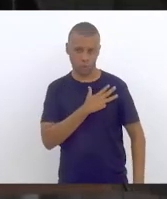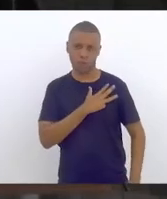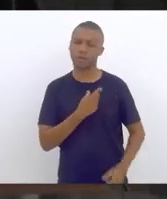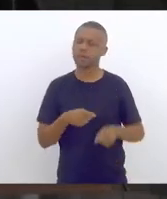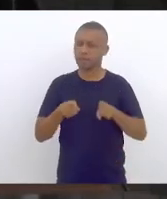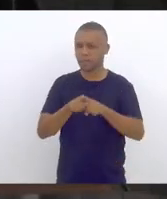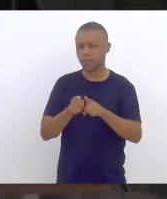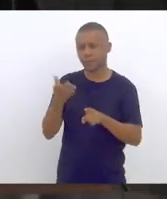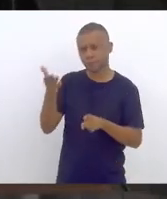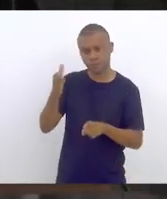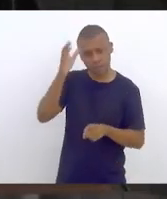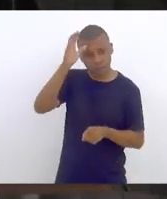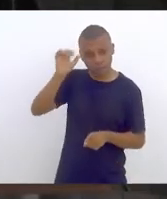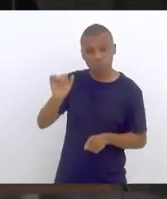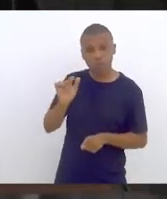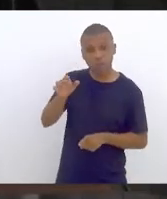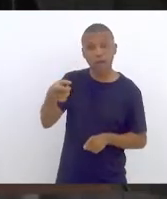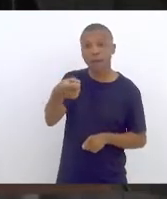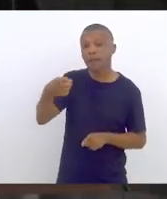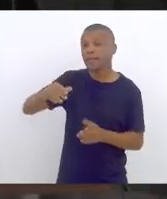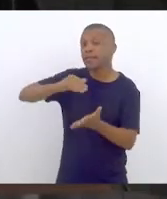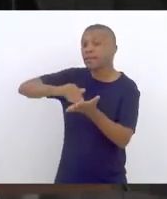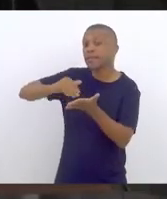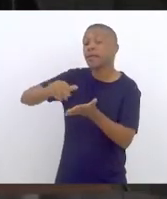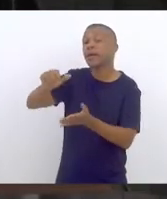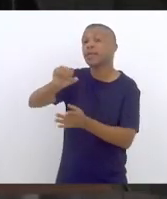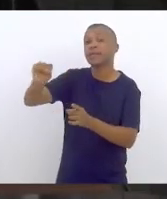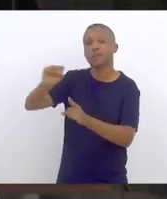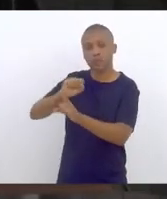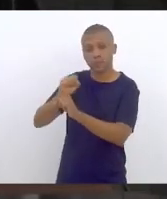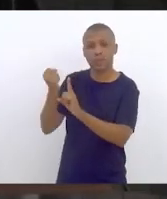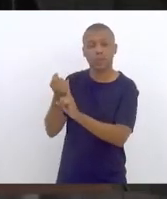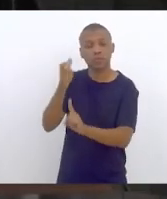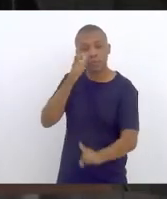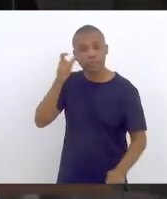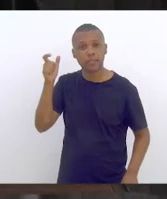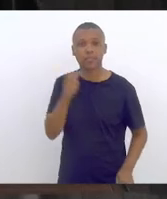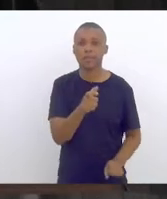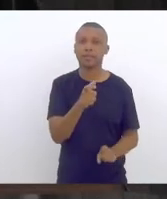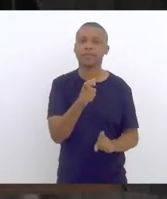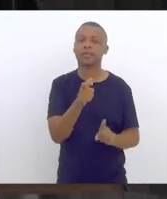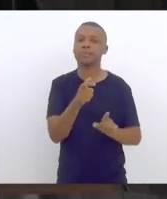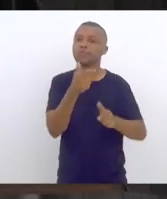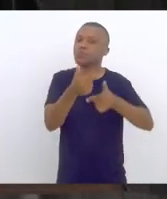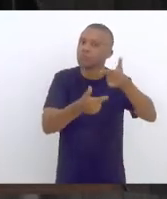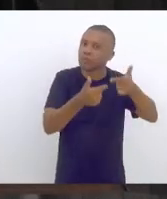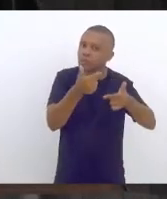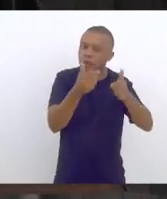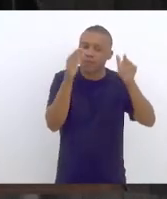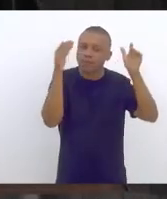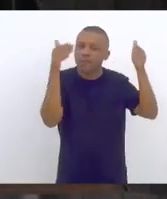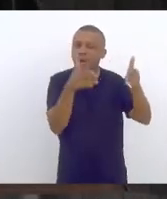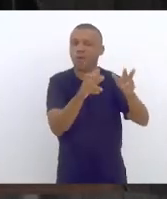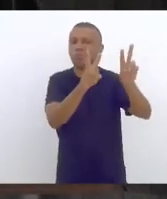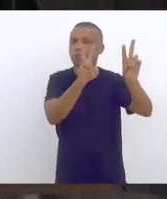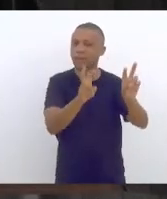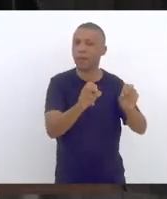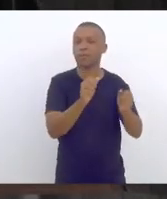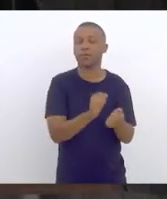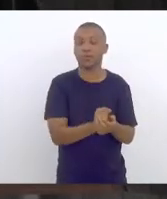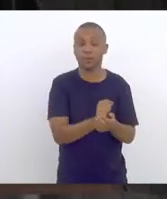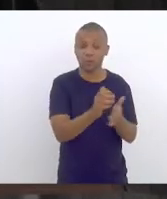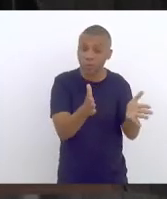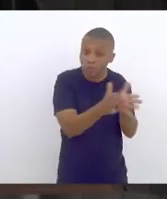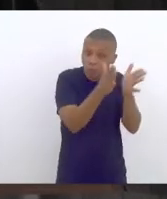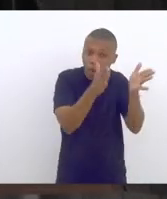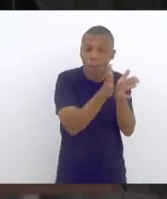de assistência social acompanha junto comigo e outros deputados deputados muito interesse a pauta da inclusão dos mais pobres eh eh o auxílio Brasil